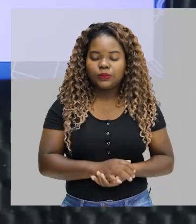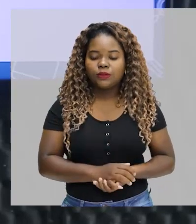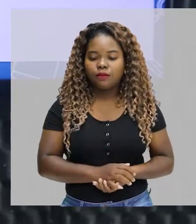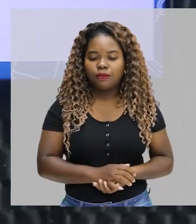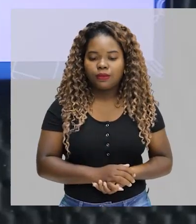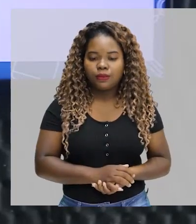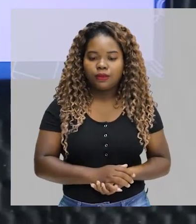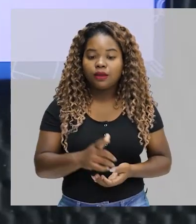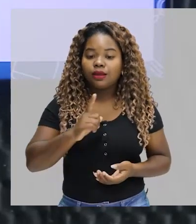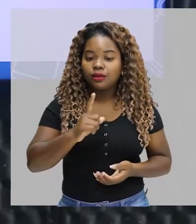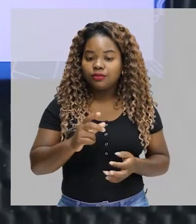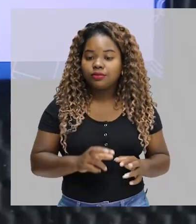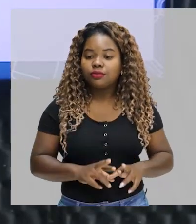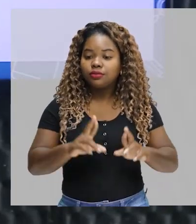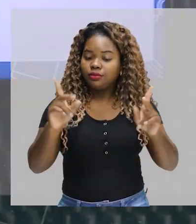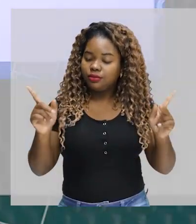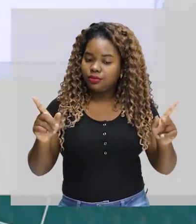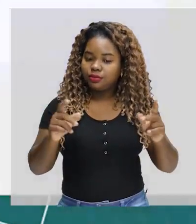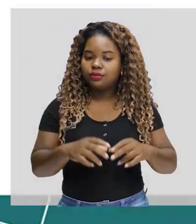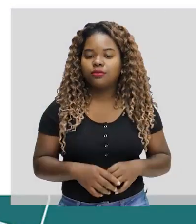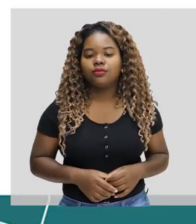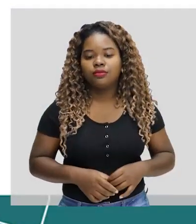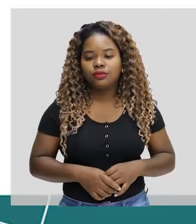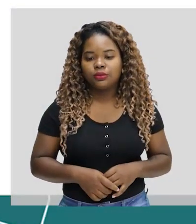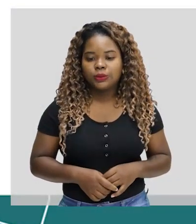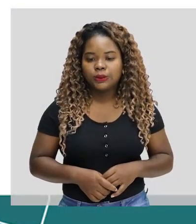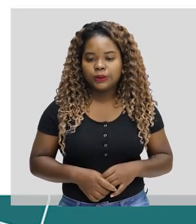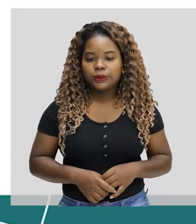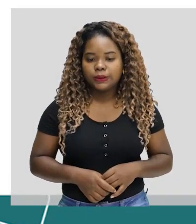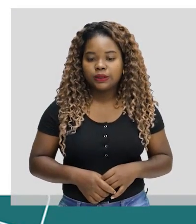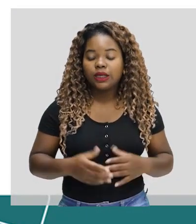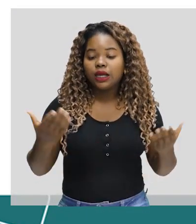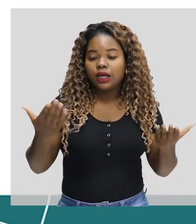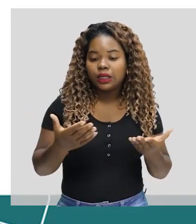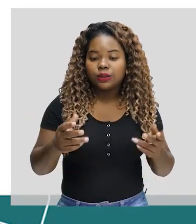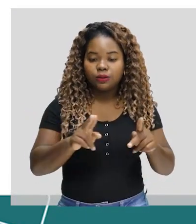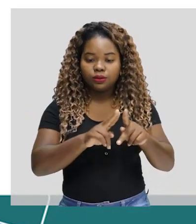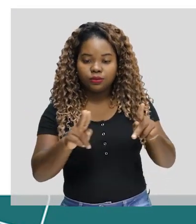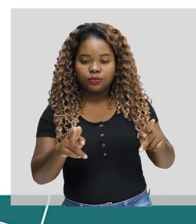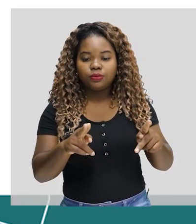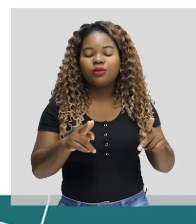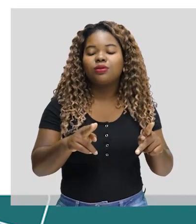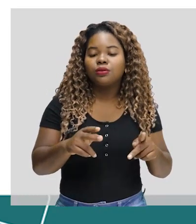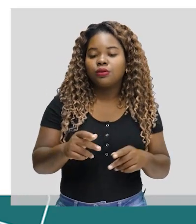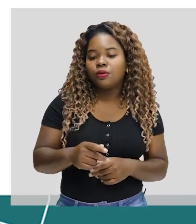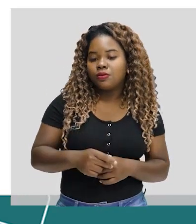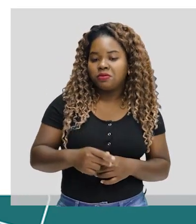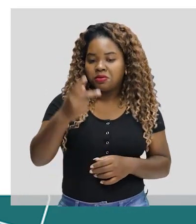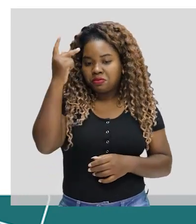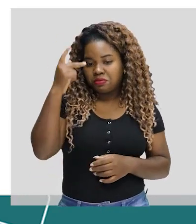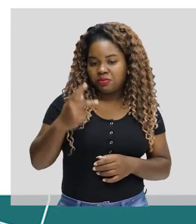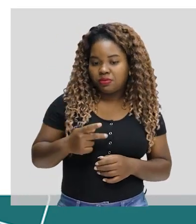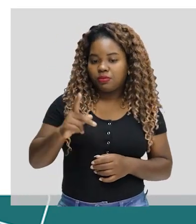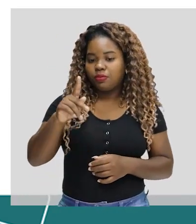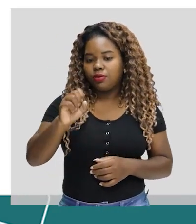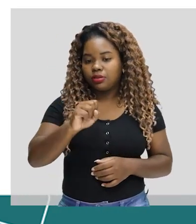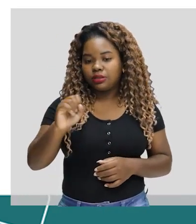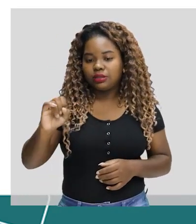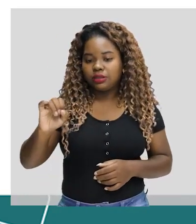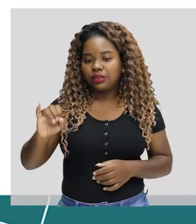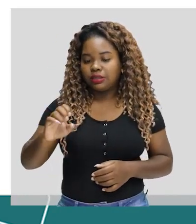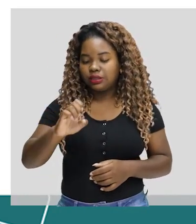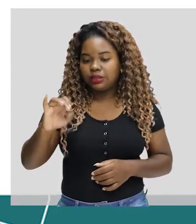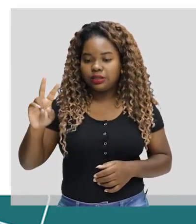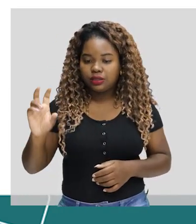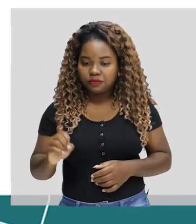nós temos essa distinção. No caso dos possessivos, o próprio nome já dá a ideia para vocês.